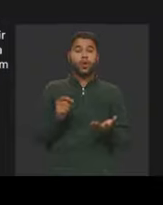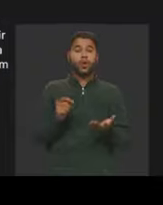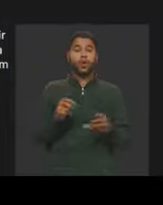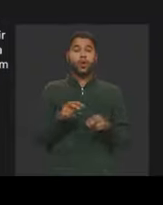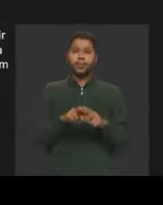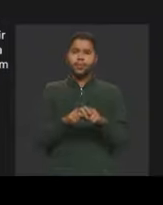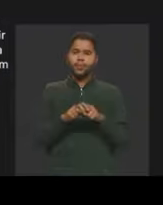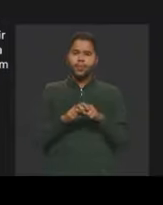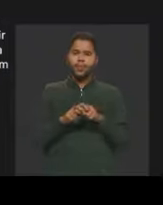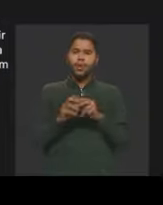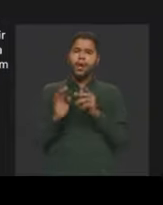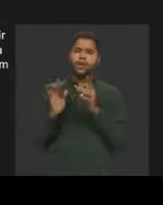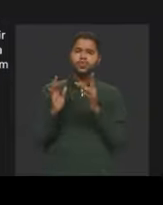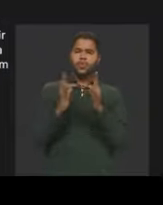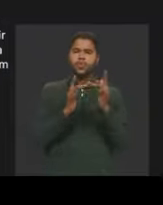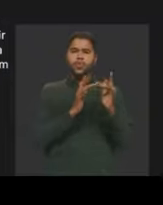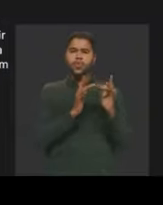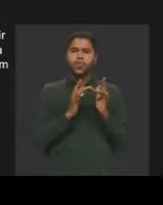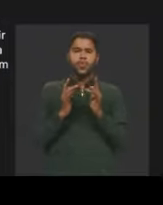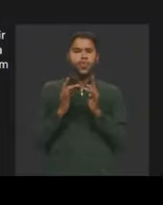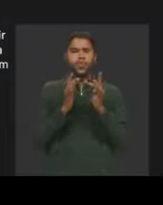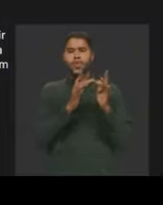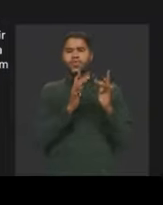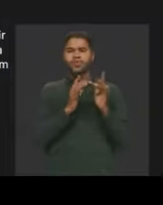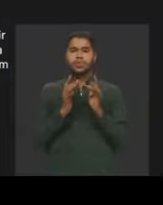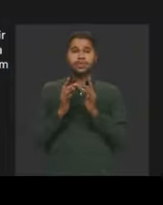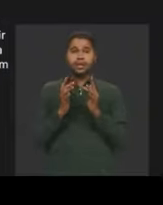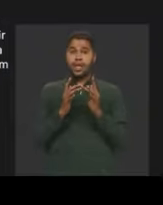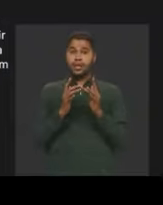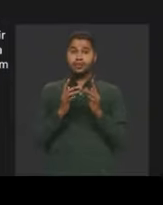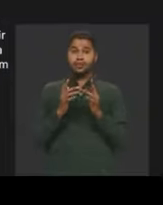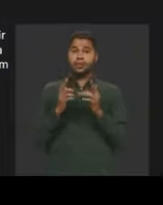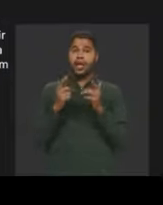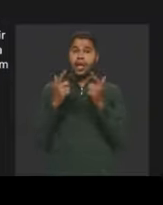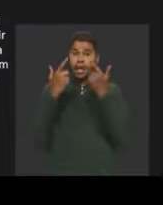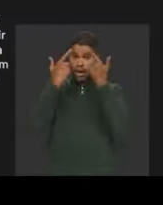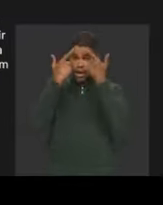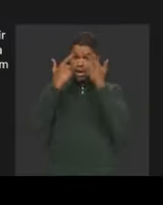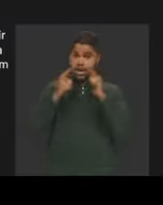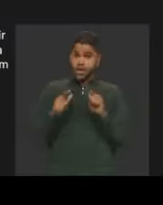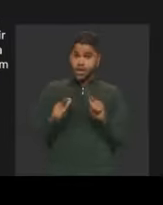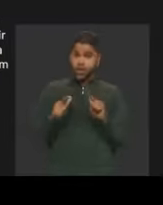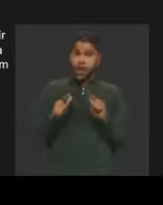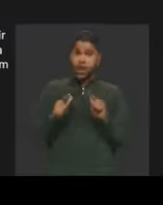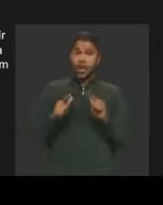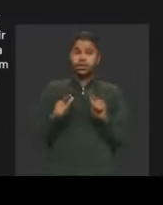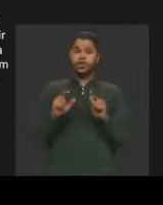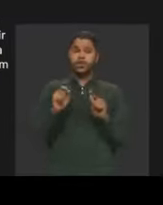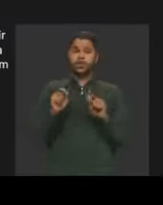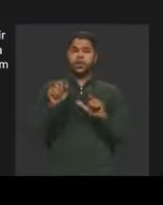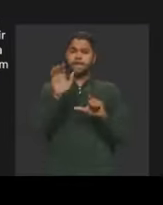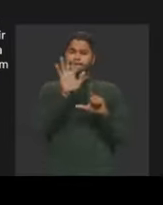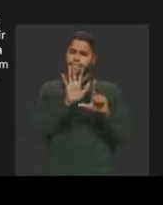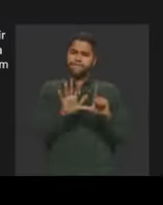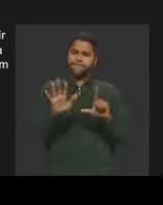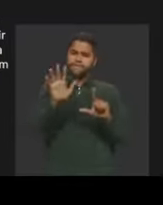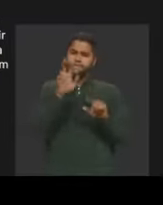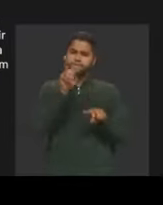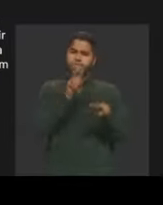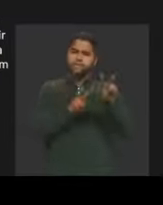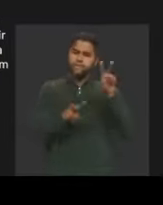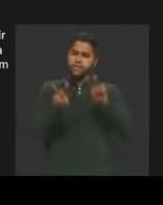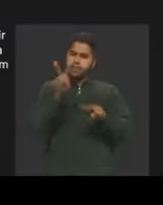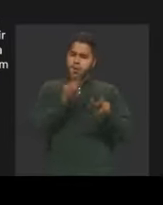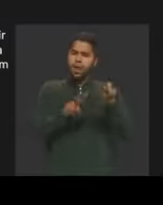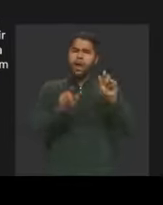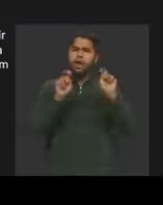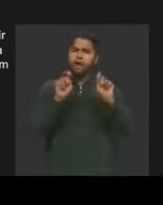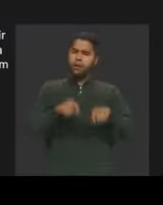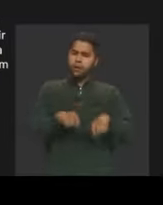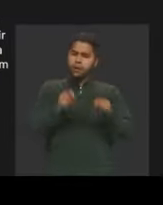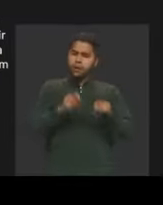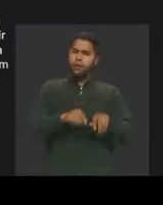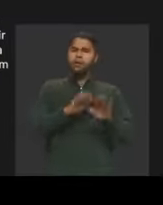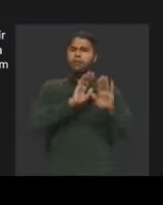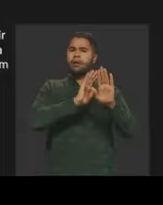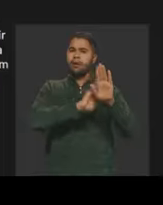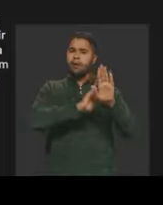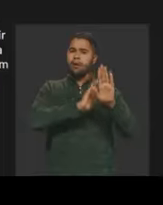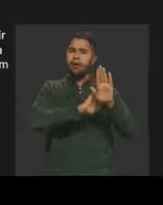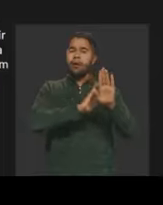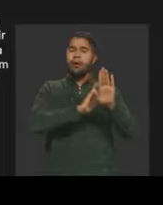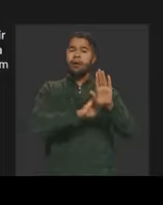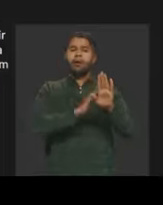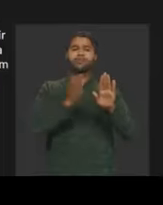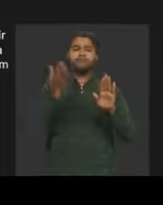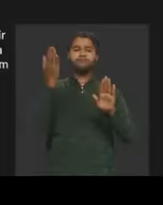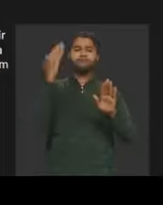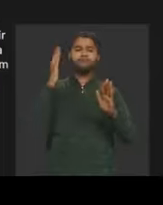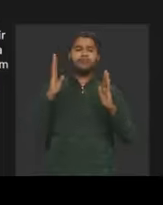do contato com a linguagem não verbal, com a imagem, né, nós podemos inferir, deduzir que